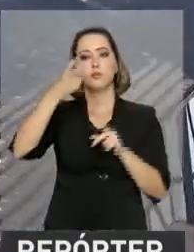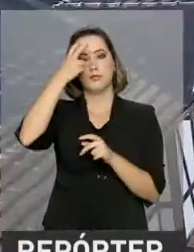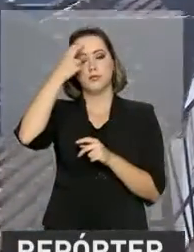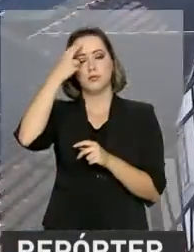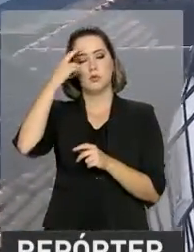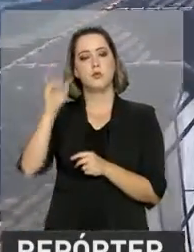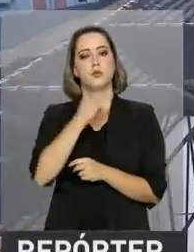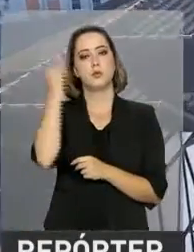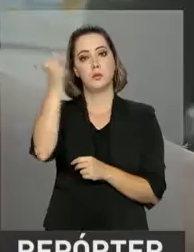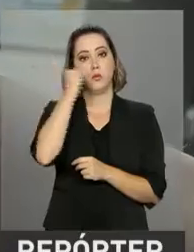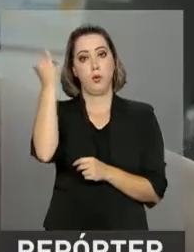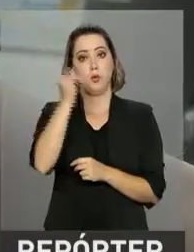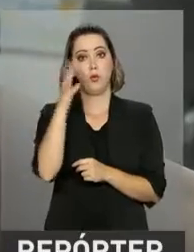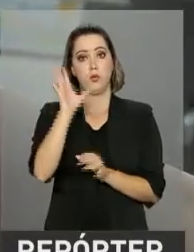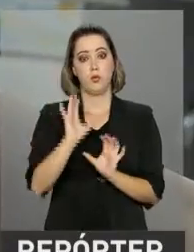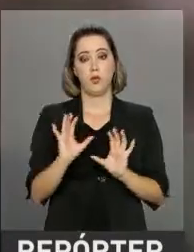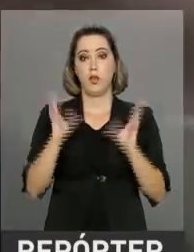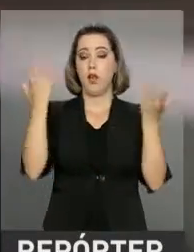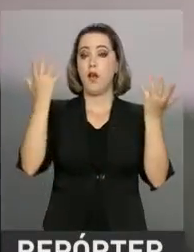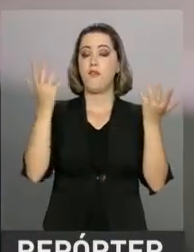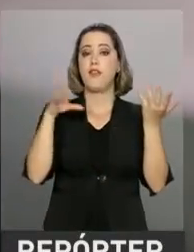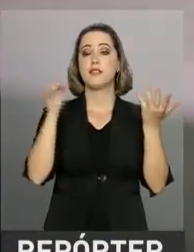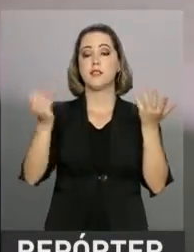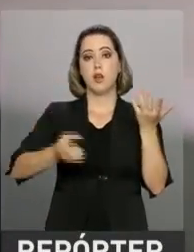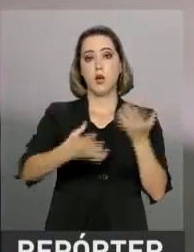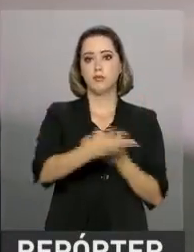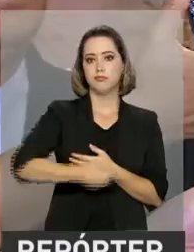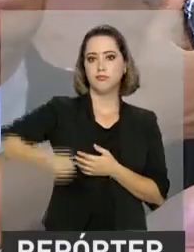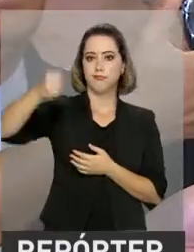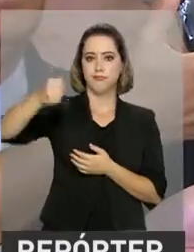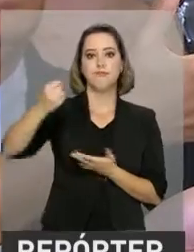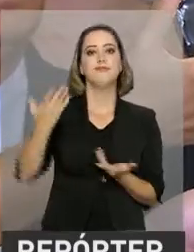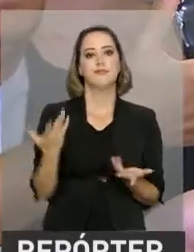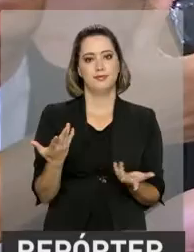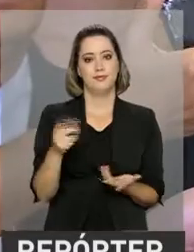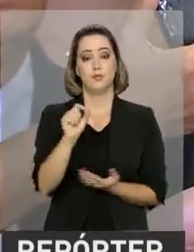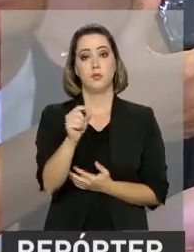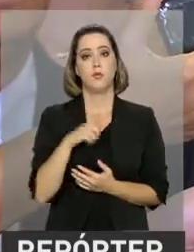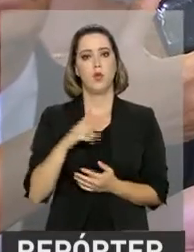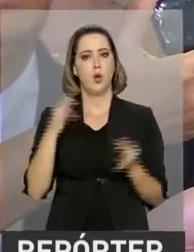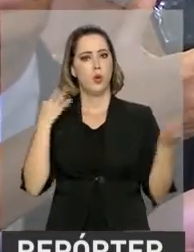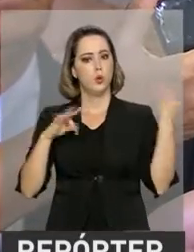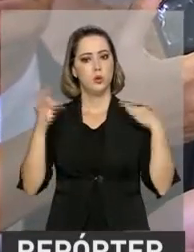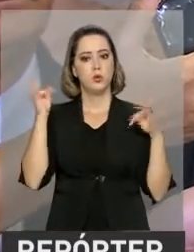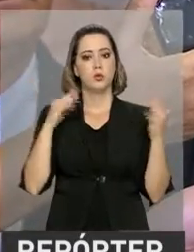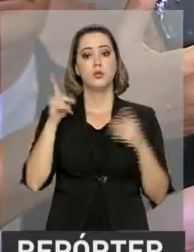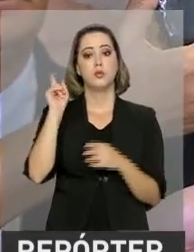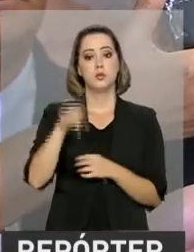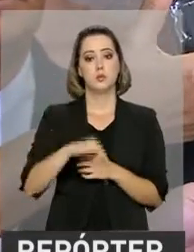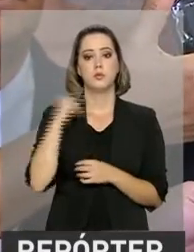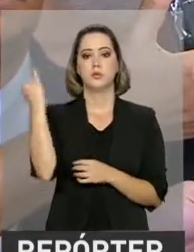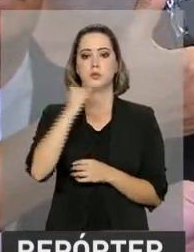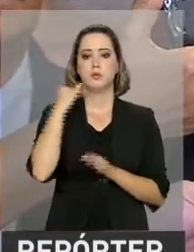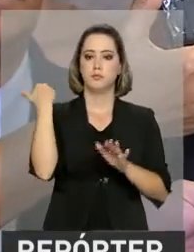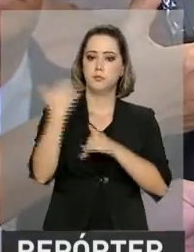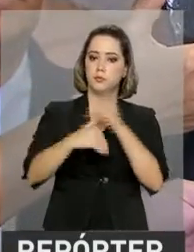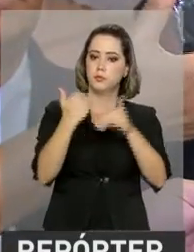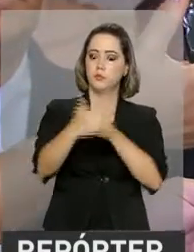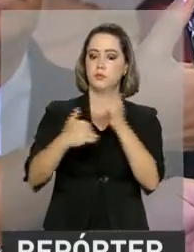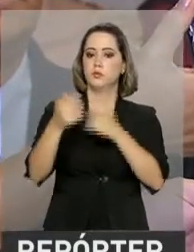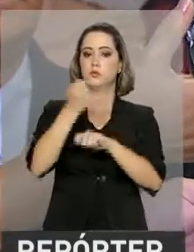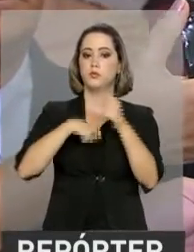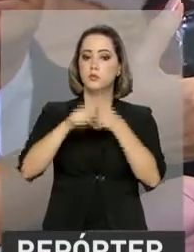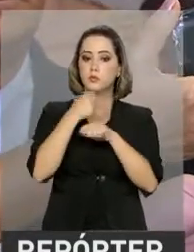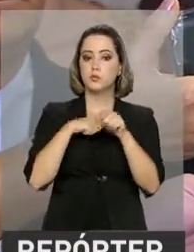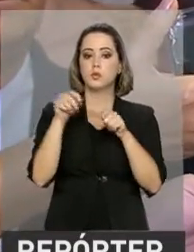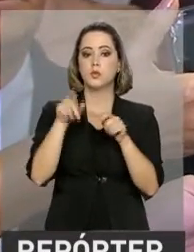superfest a segunda maior festa da cerveja do mundo o turismo em blumenau é uma ferramenta importante de desenvolvimento econômico que prevê